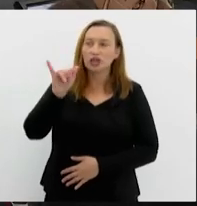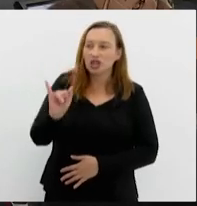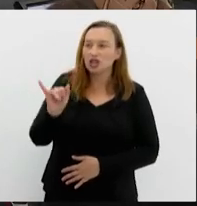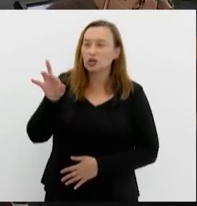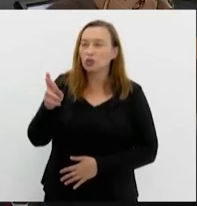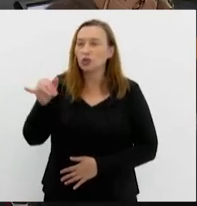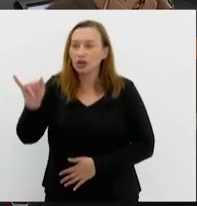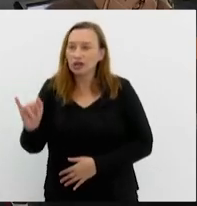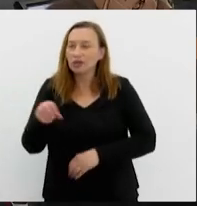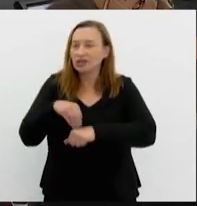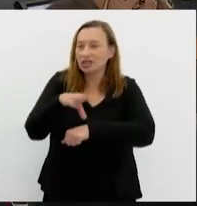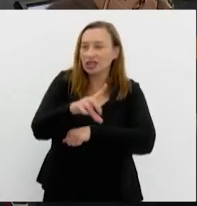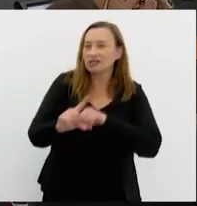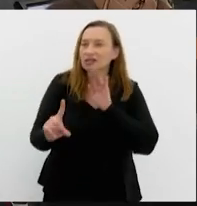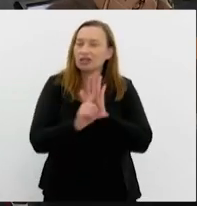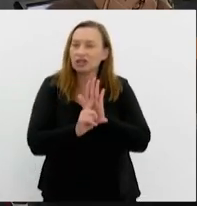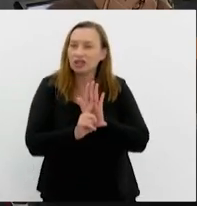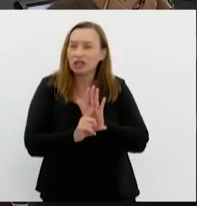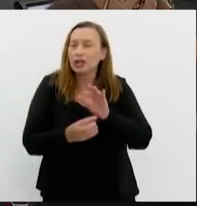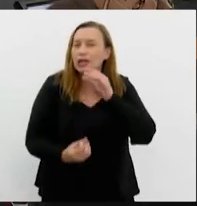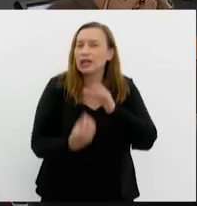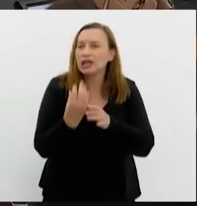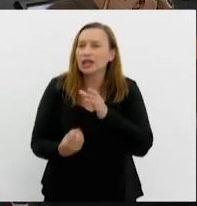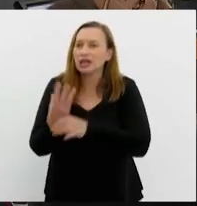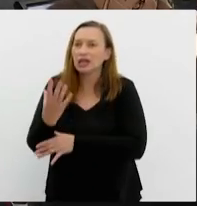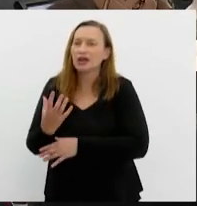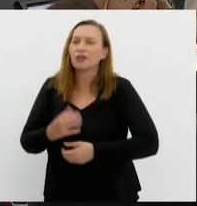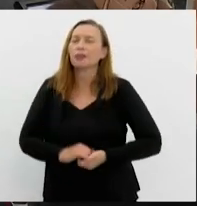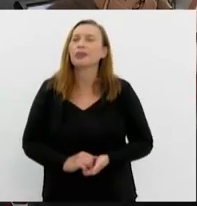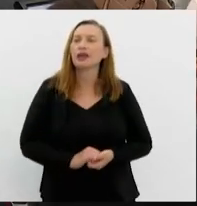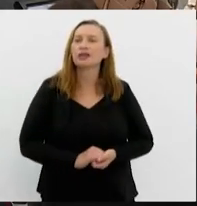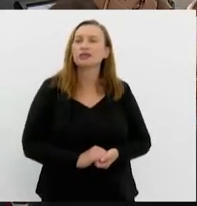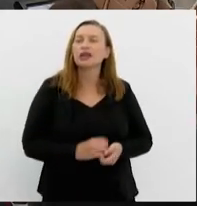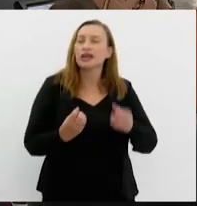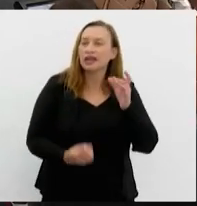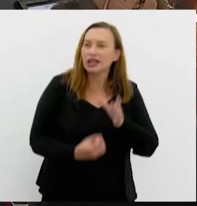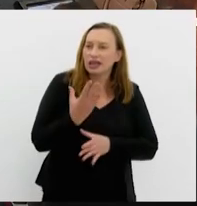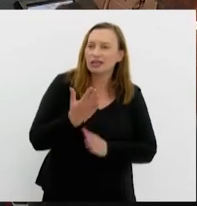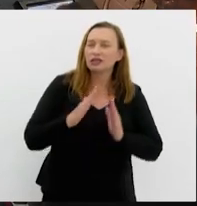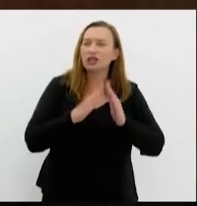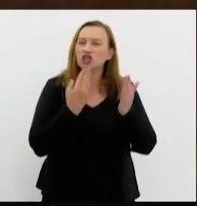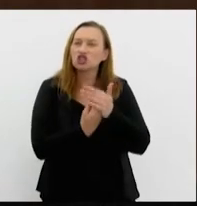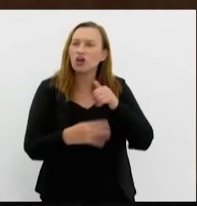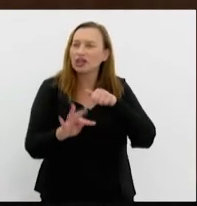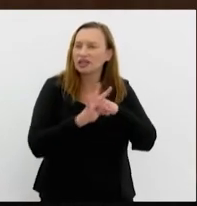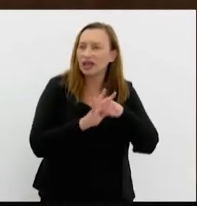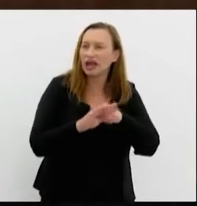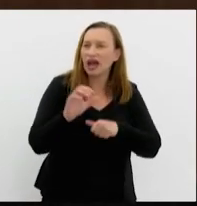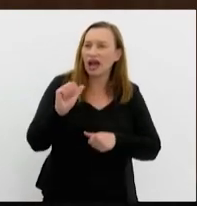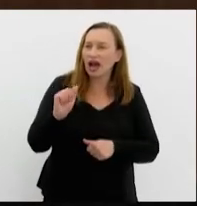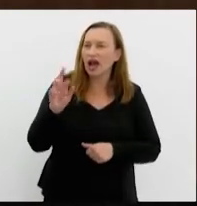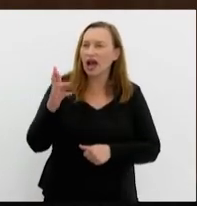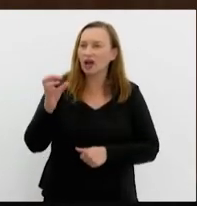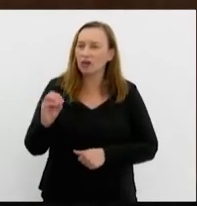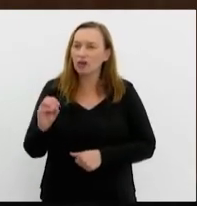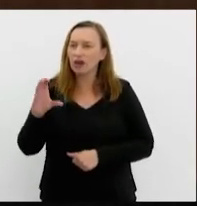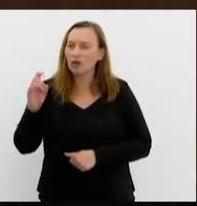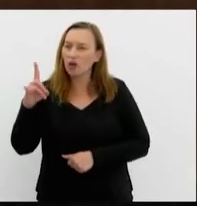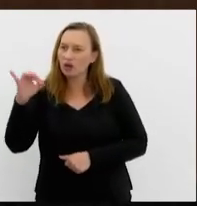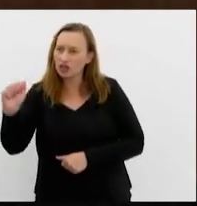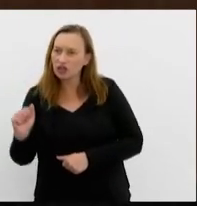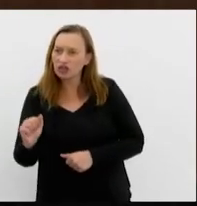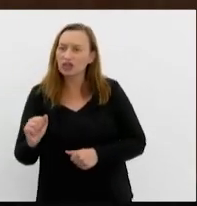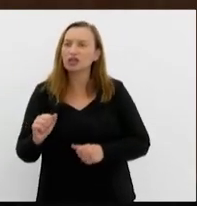indicação legislativa, né, que cria, dispondo sobre a criação da Escola Técnica de Agroecologia e Meio Ambiente no âmbito